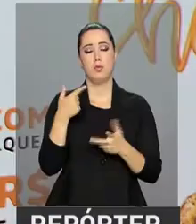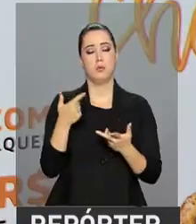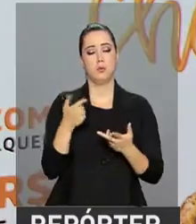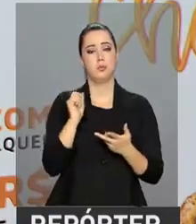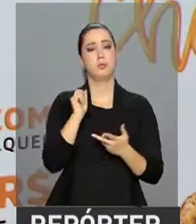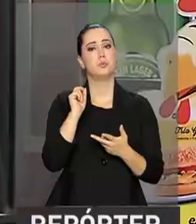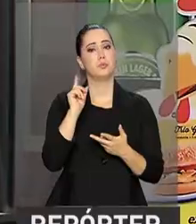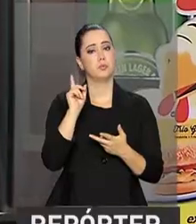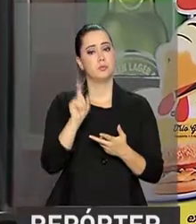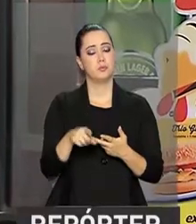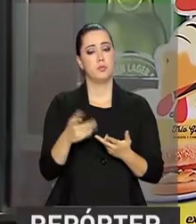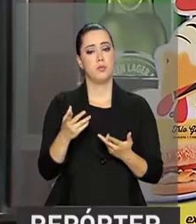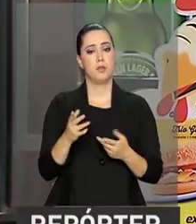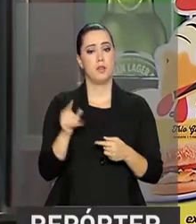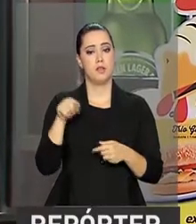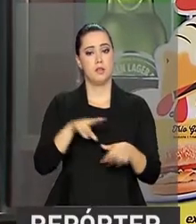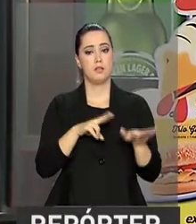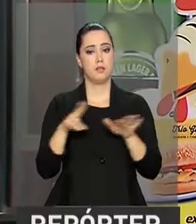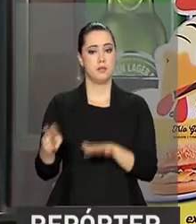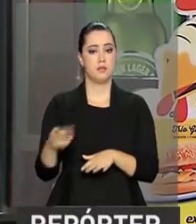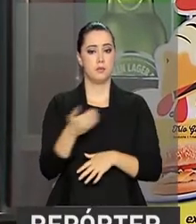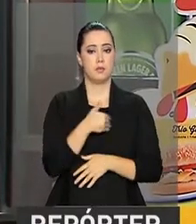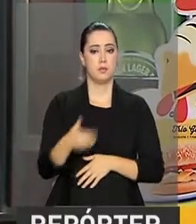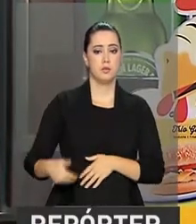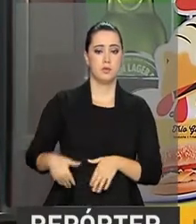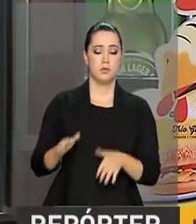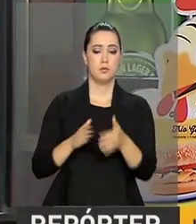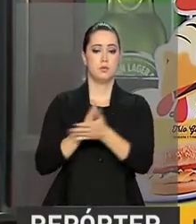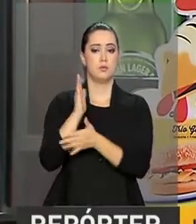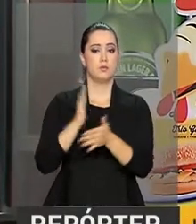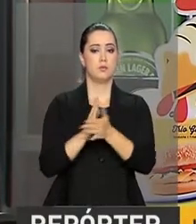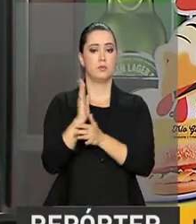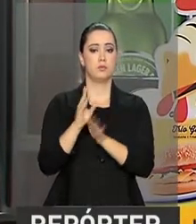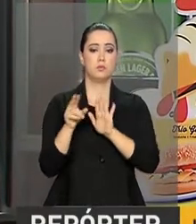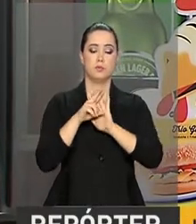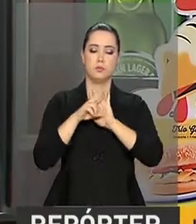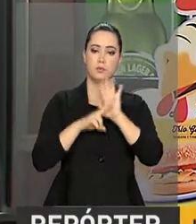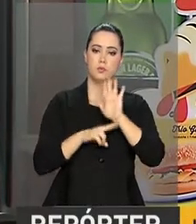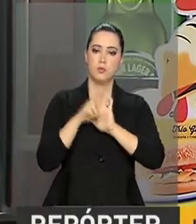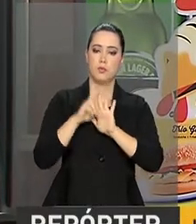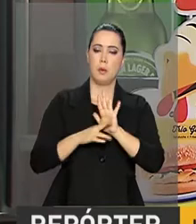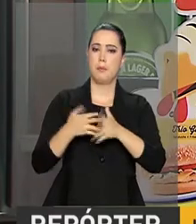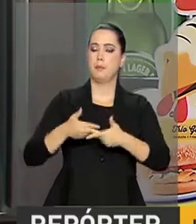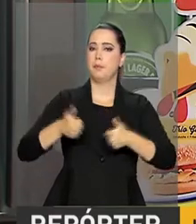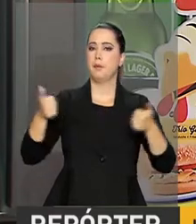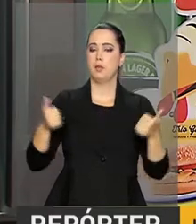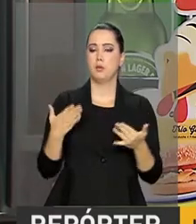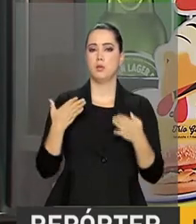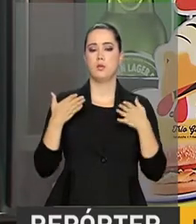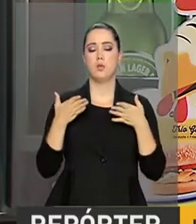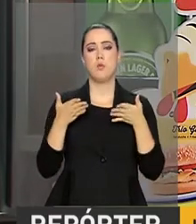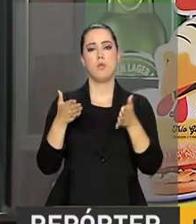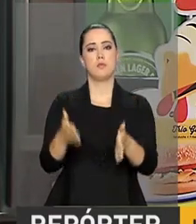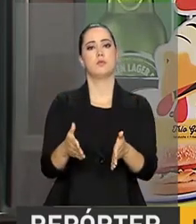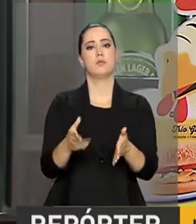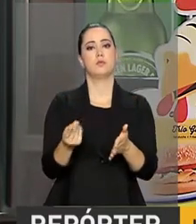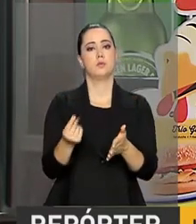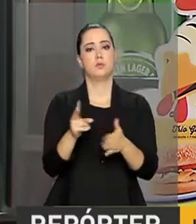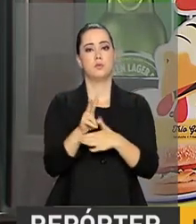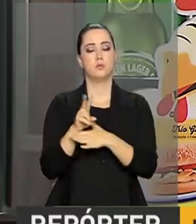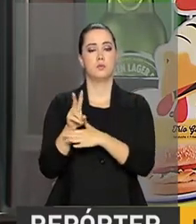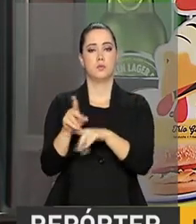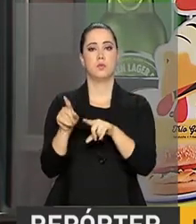do negócio e nessa semana o governo aprovou um pacote de medidas para ampliar ainda mais o acesso a crédito